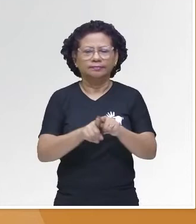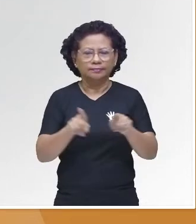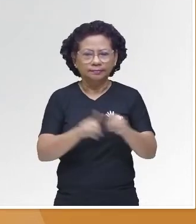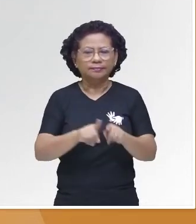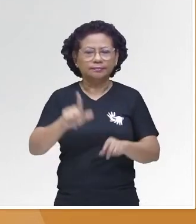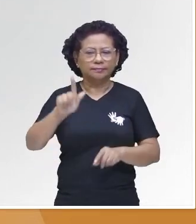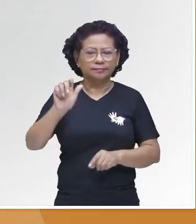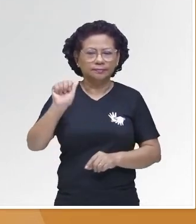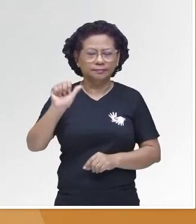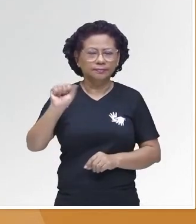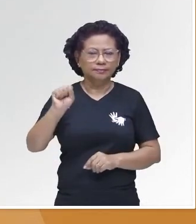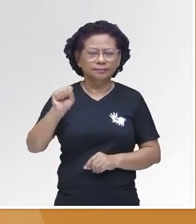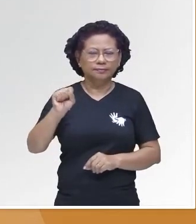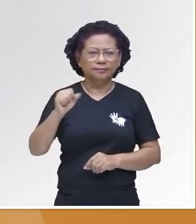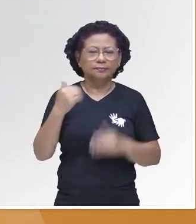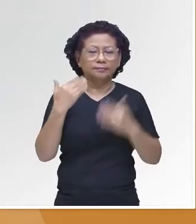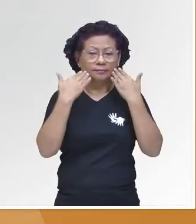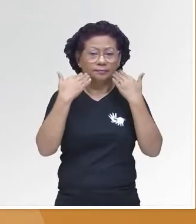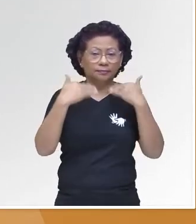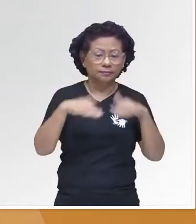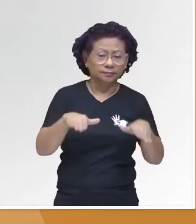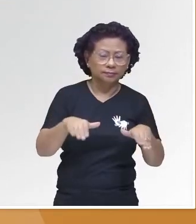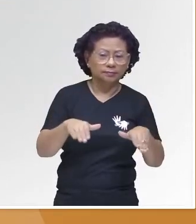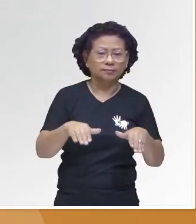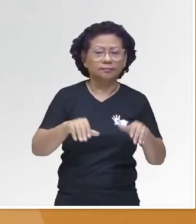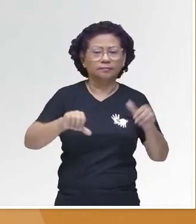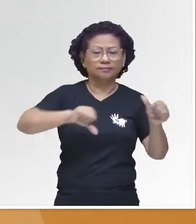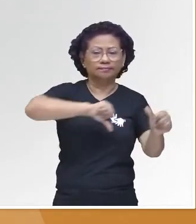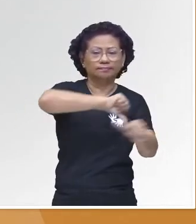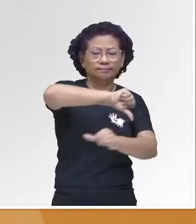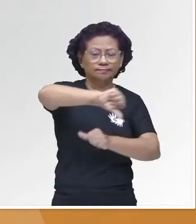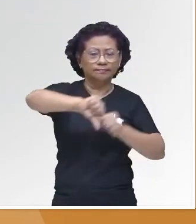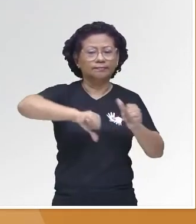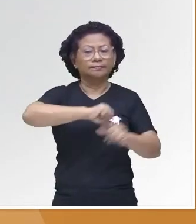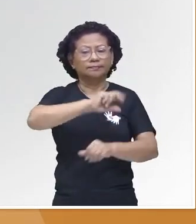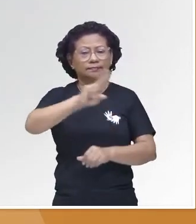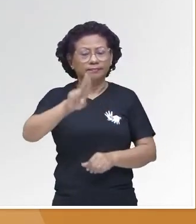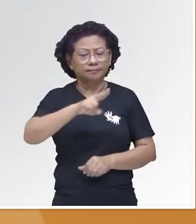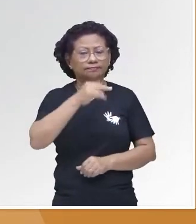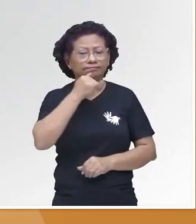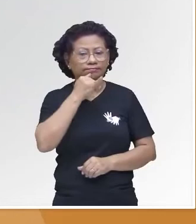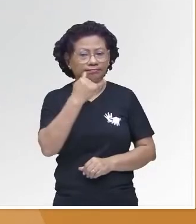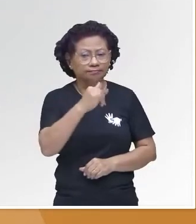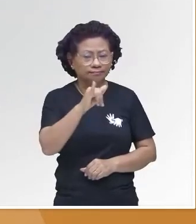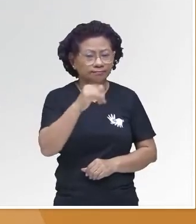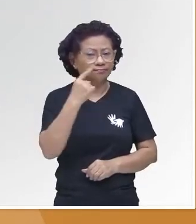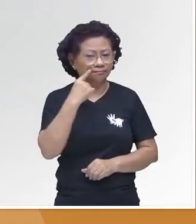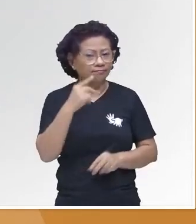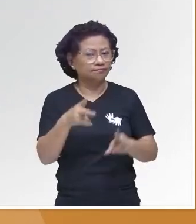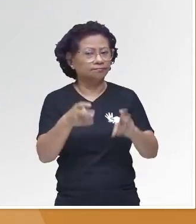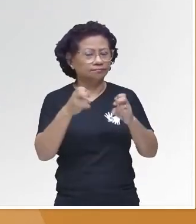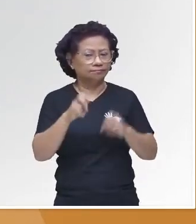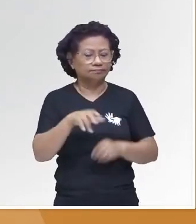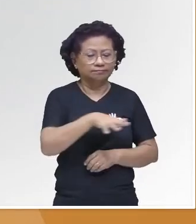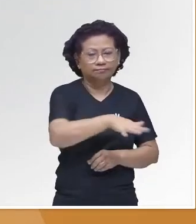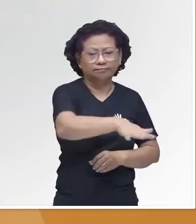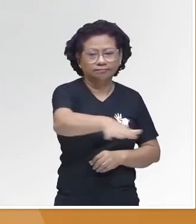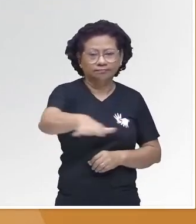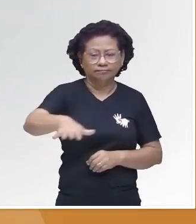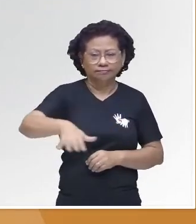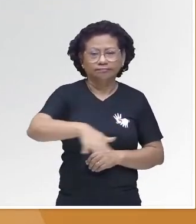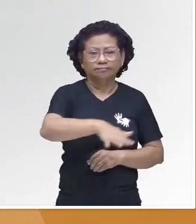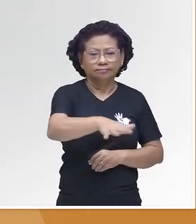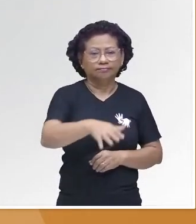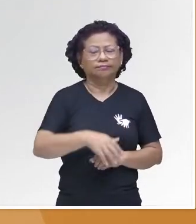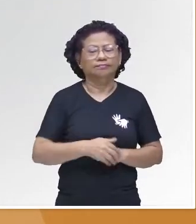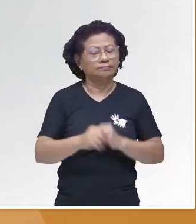posteriormente é que serão feitas as transformações em energia. Olha aí a bacia petrolífera, né? O tamanho. Então vamos